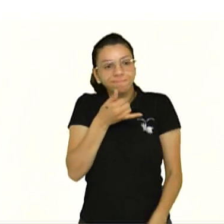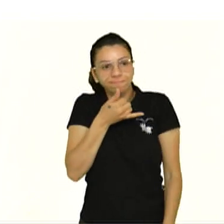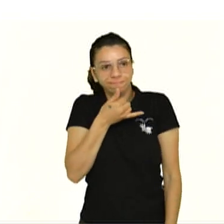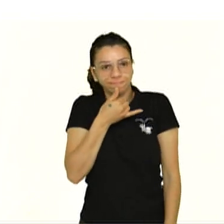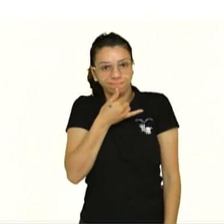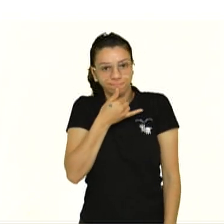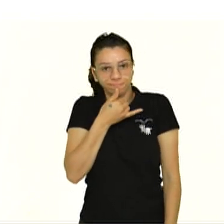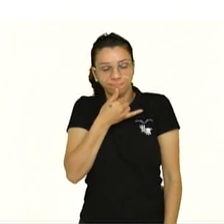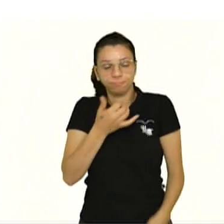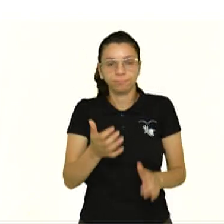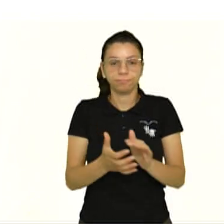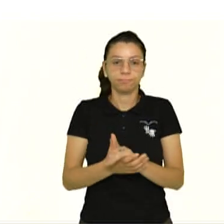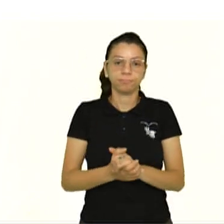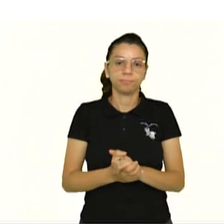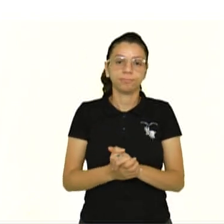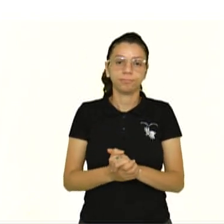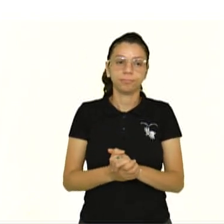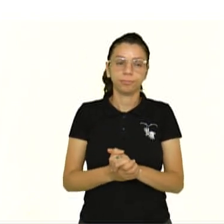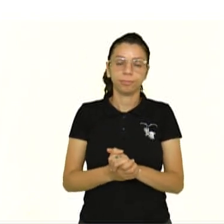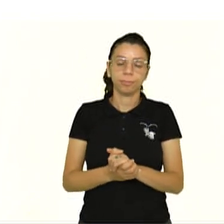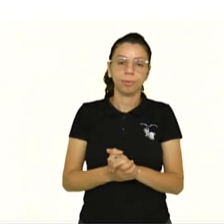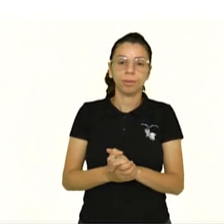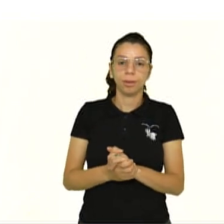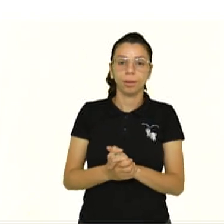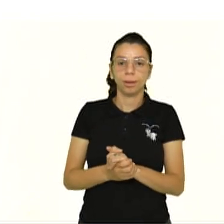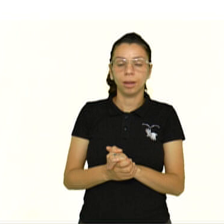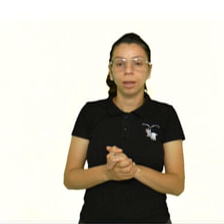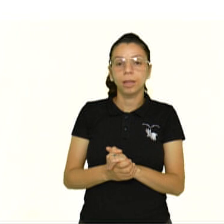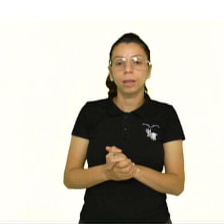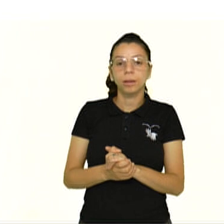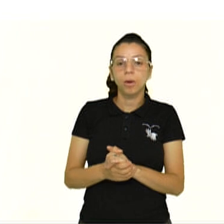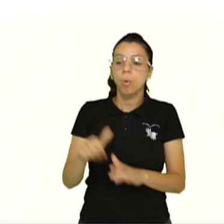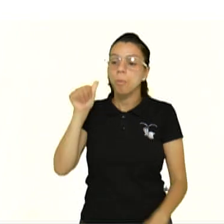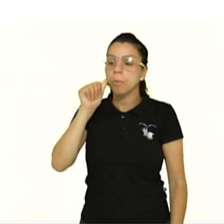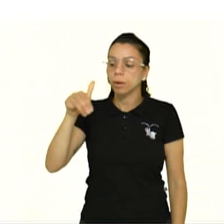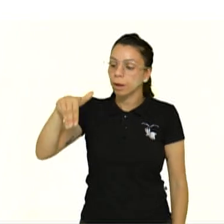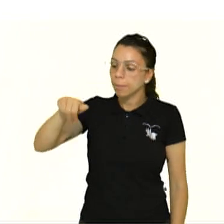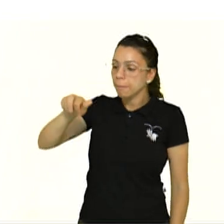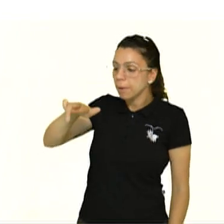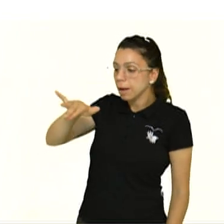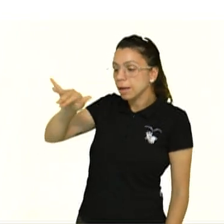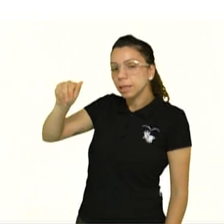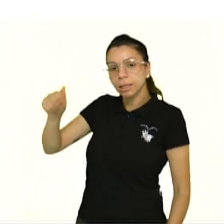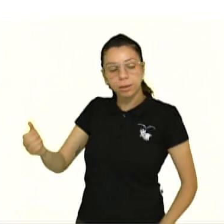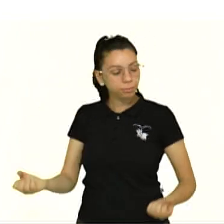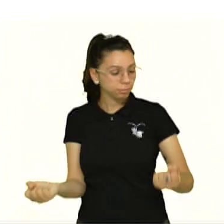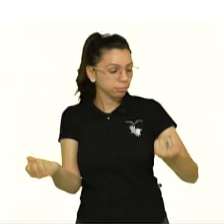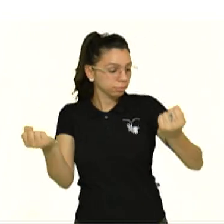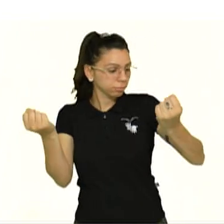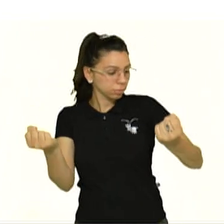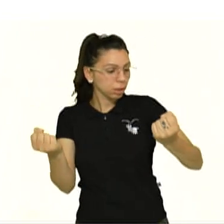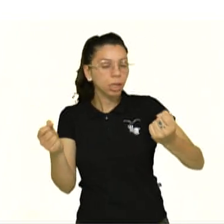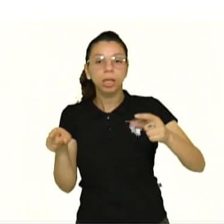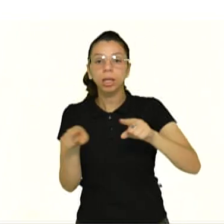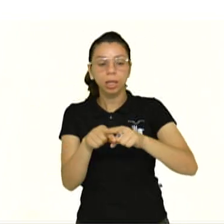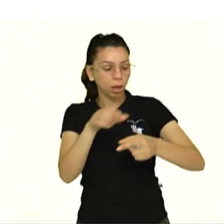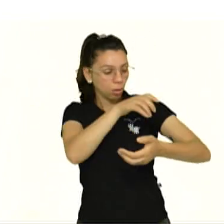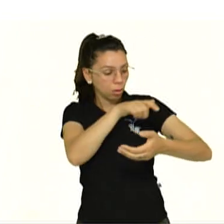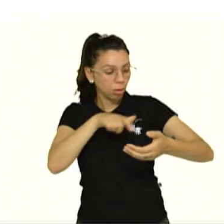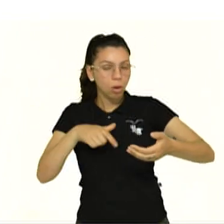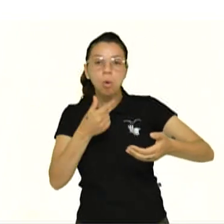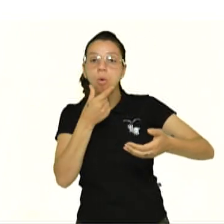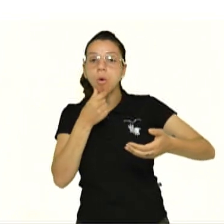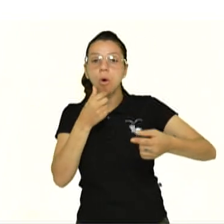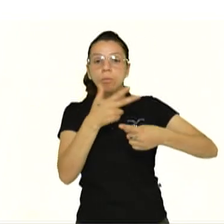né? A Maria, que está ali segurando o Salvador nos seus braços, ela está